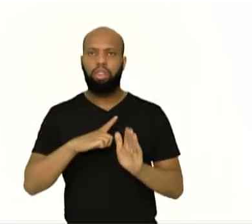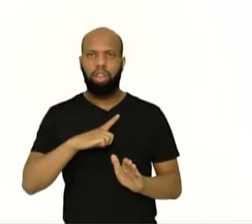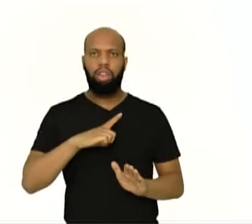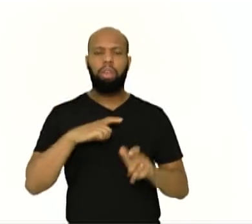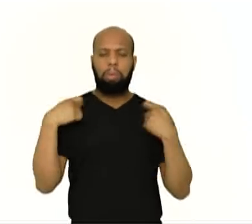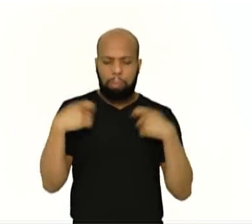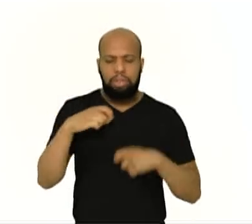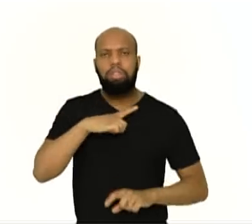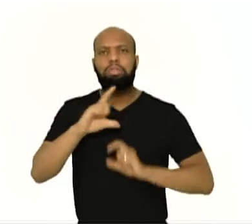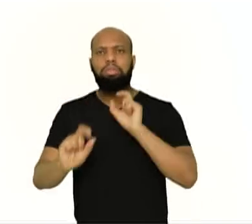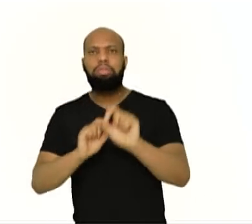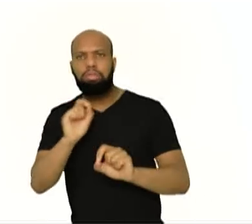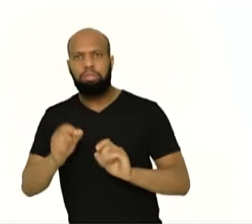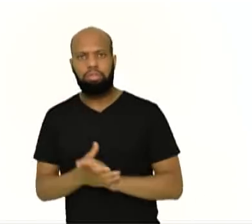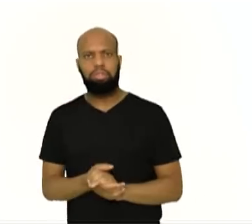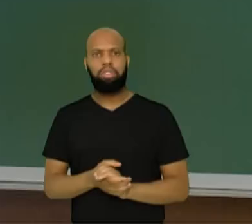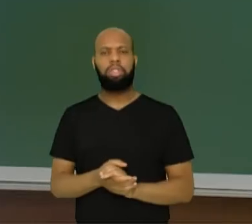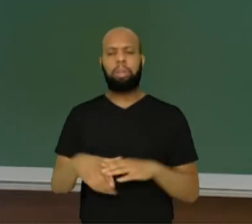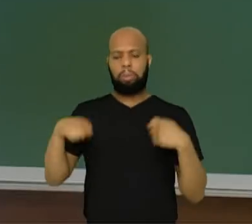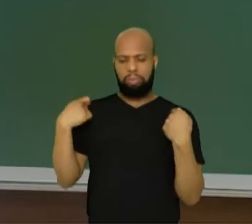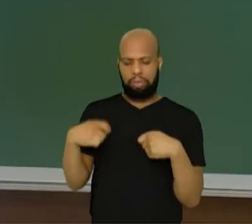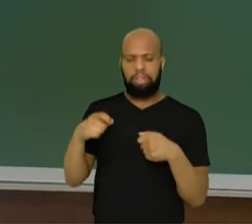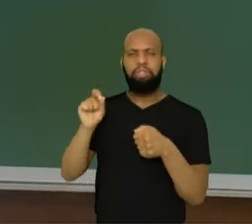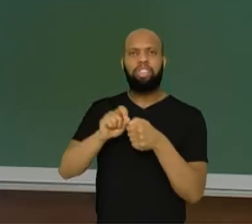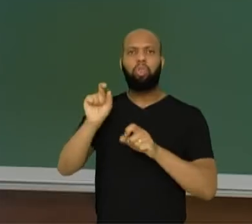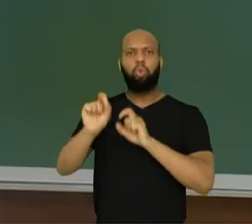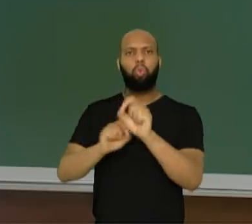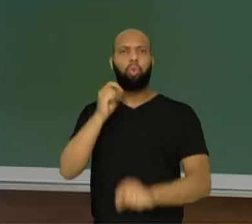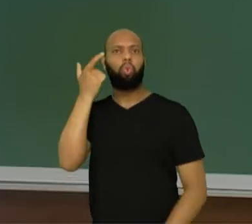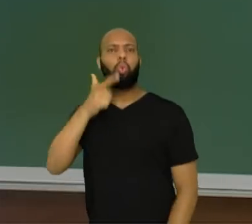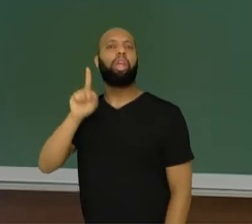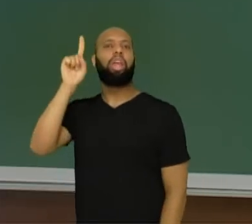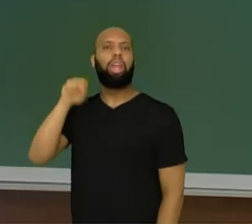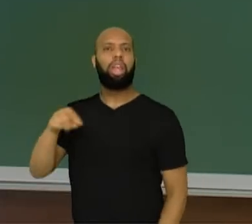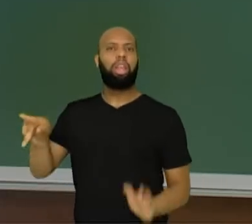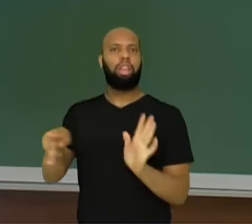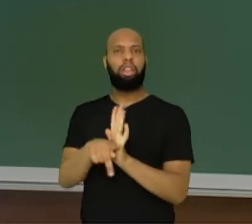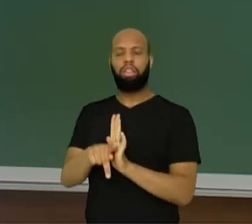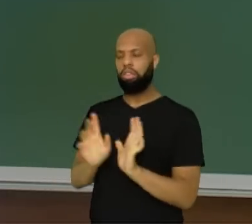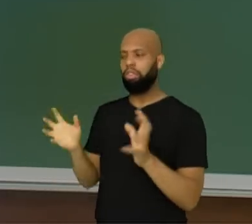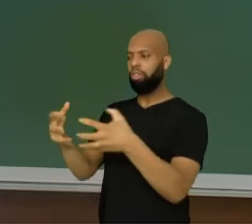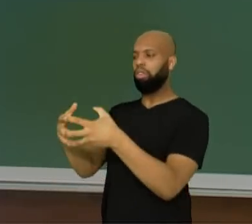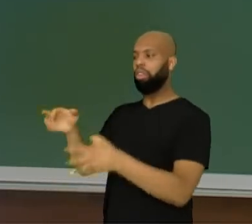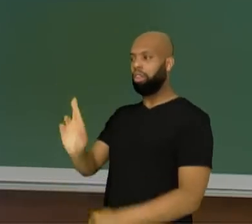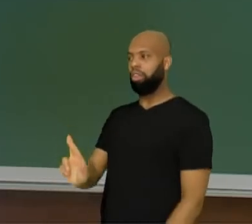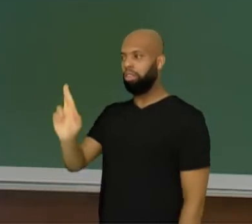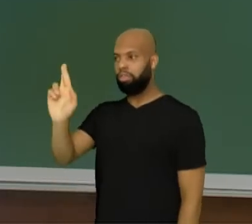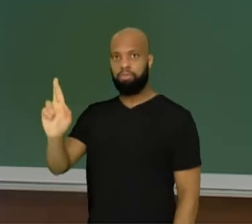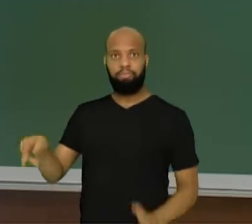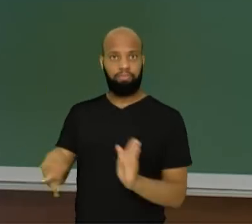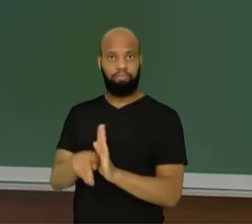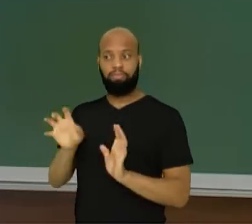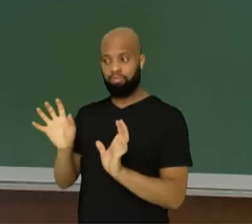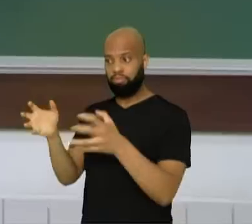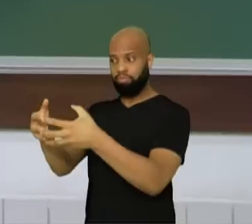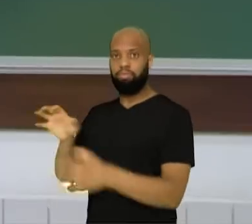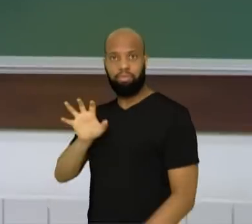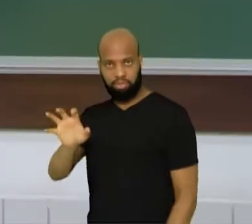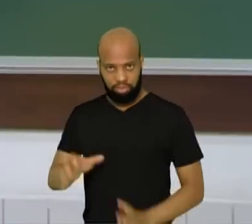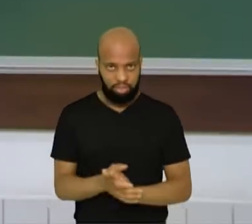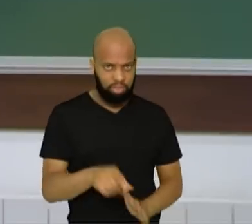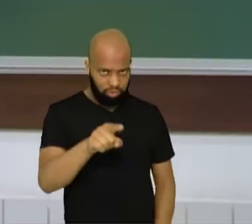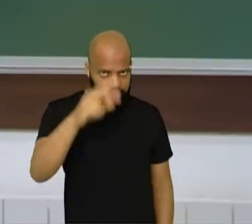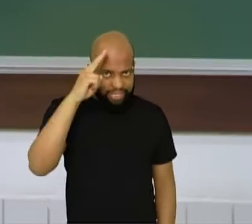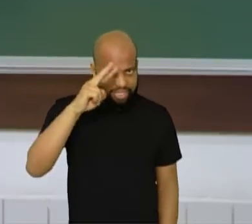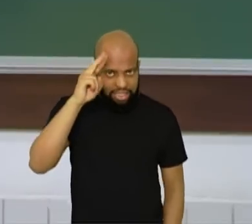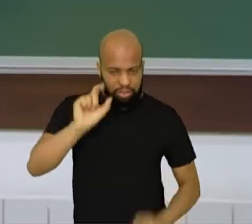que ter, o que tem que fazer para ser considerado um representante do filo nemátoda? Você lembra